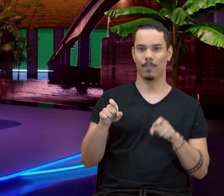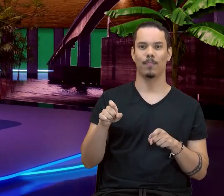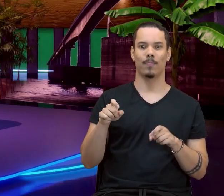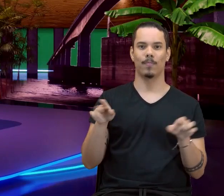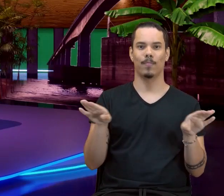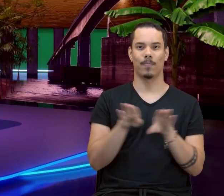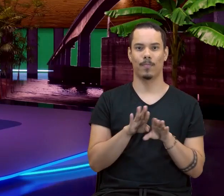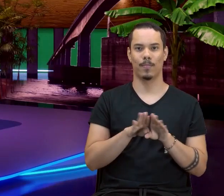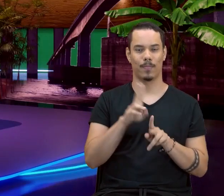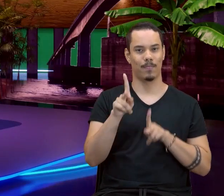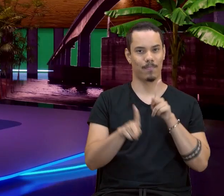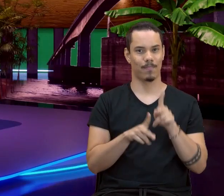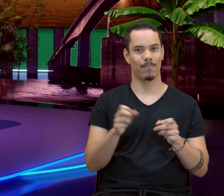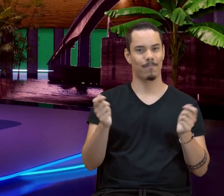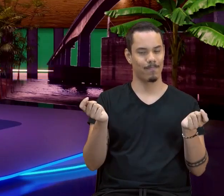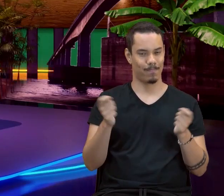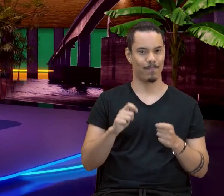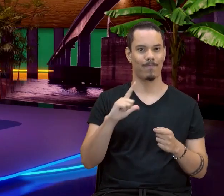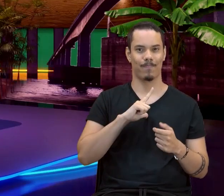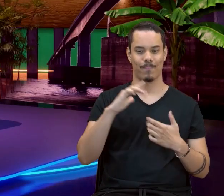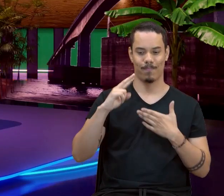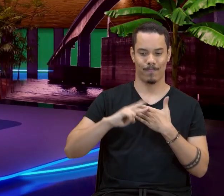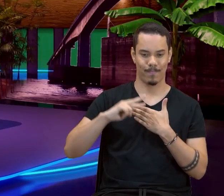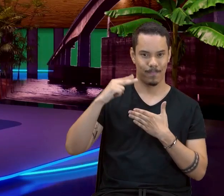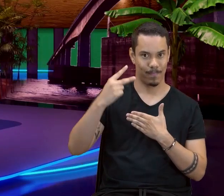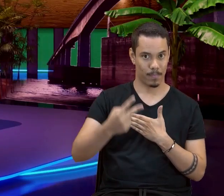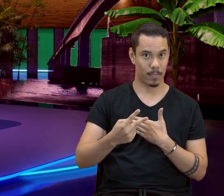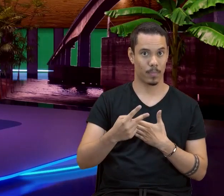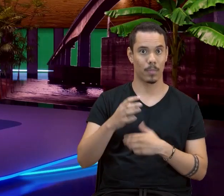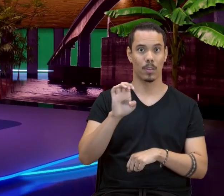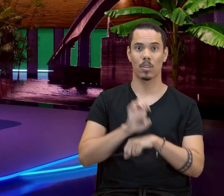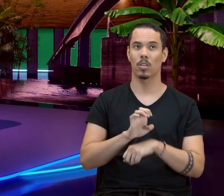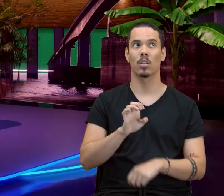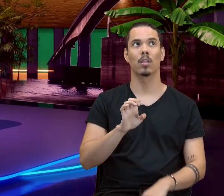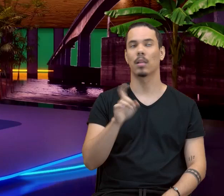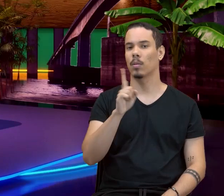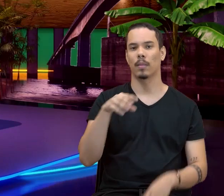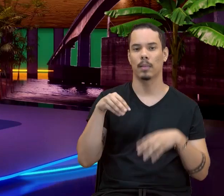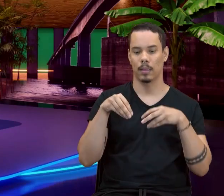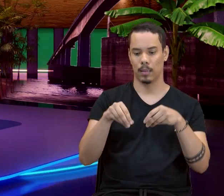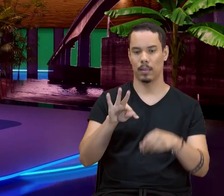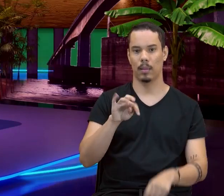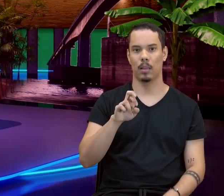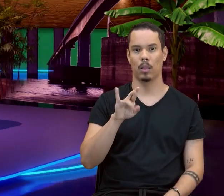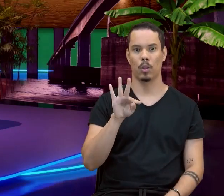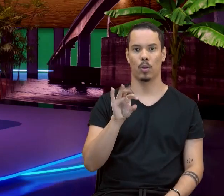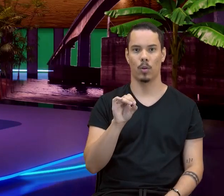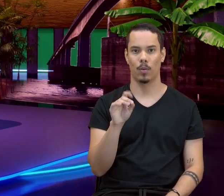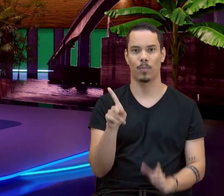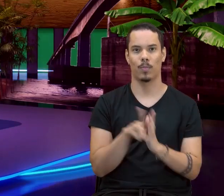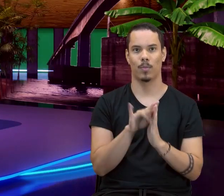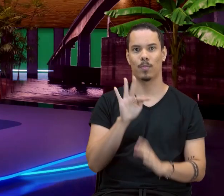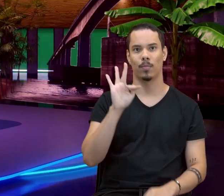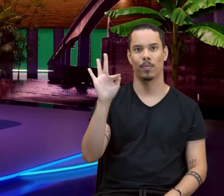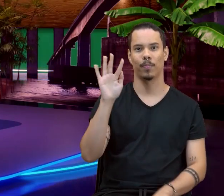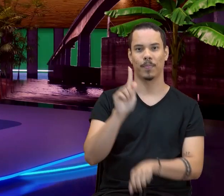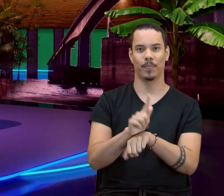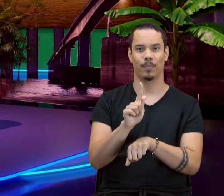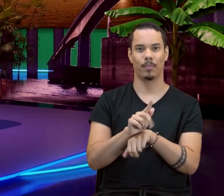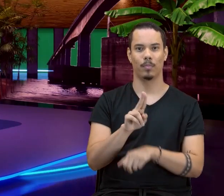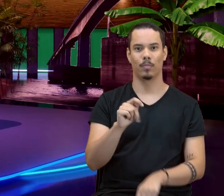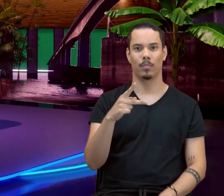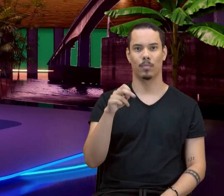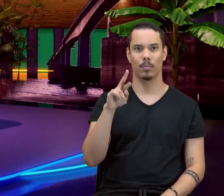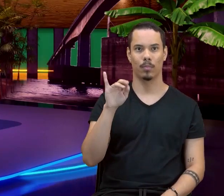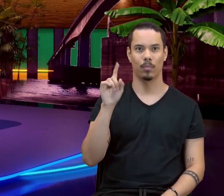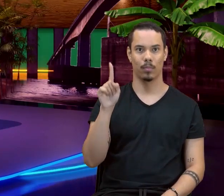iria enfrentar ao chegar aqui no estado de Rondônia. O estado de Rondônia não, né? No território, nesse período ainda federal do Guaporé. Não,